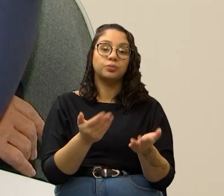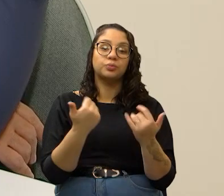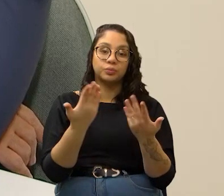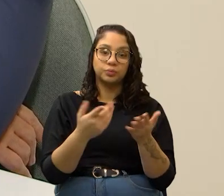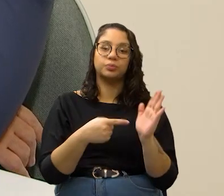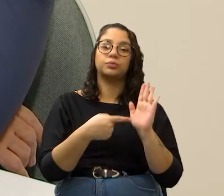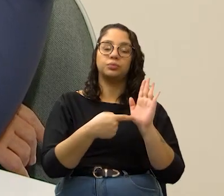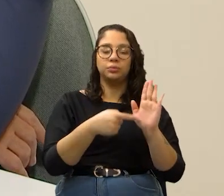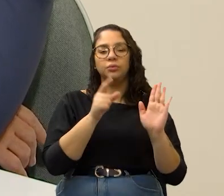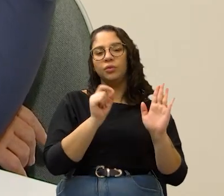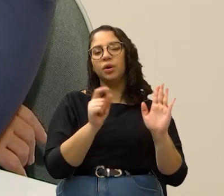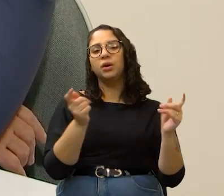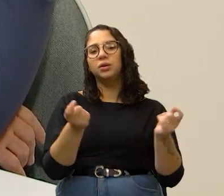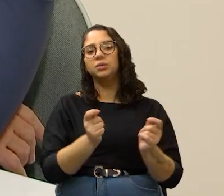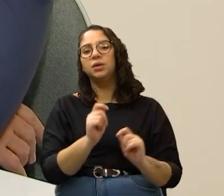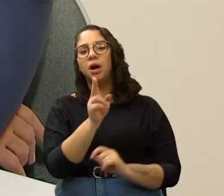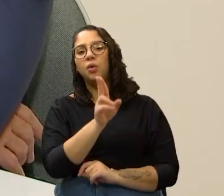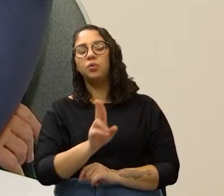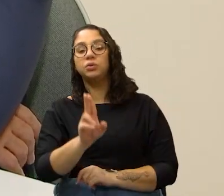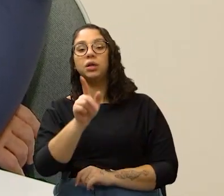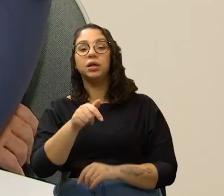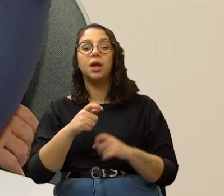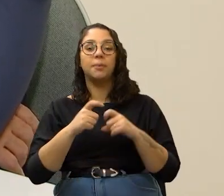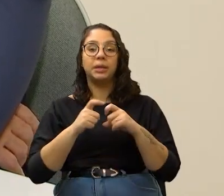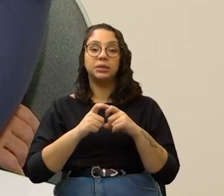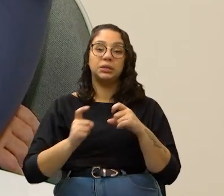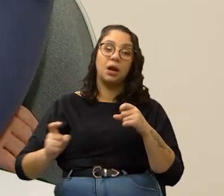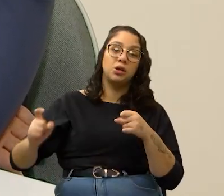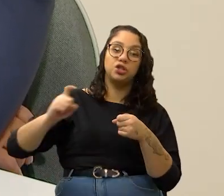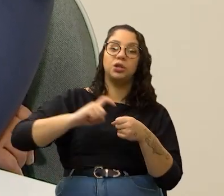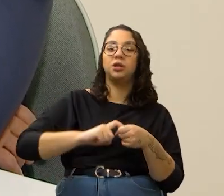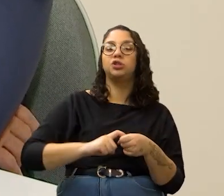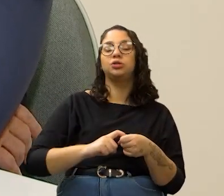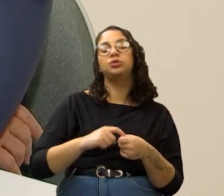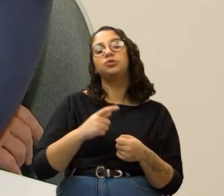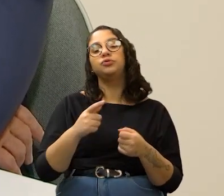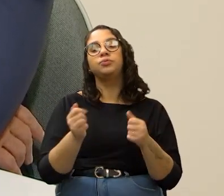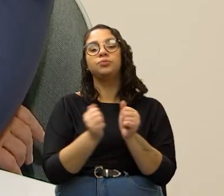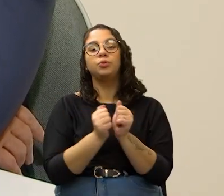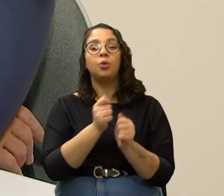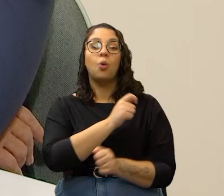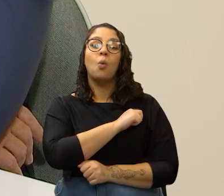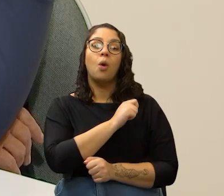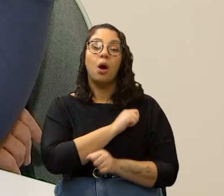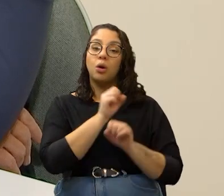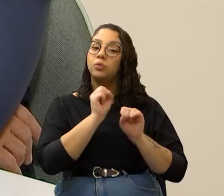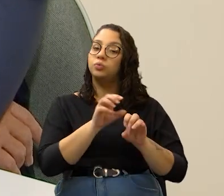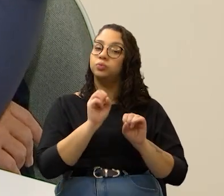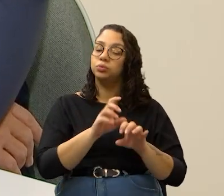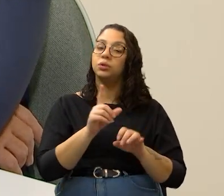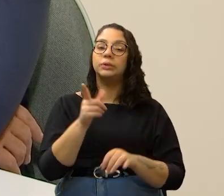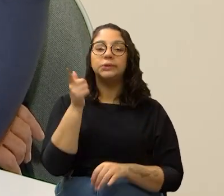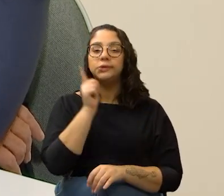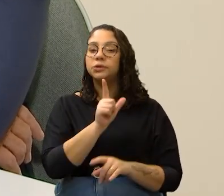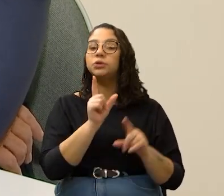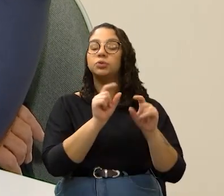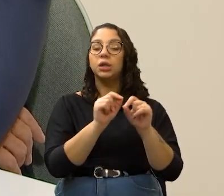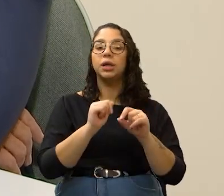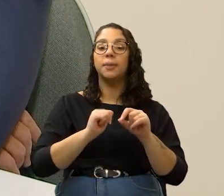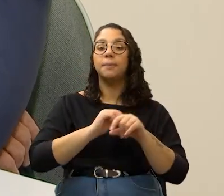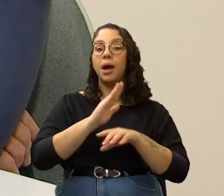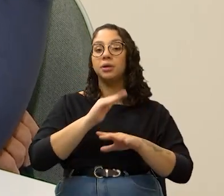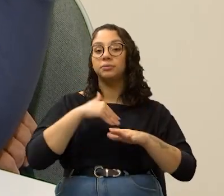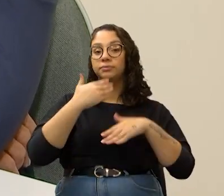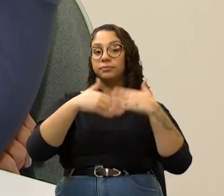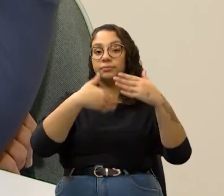alunos, né, uma apresentação do que se pode fazer com a medicina regenerativa com os alunos, para que a gente consiga